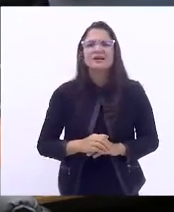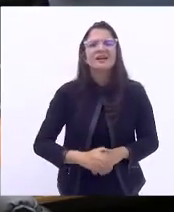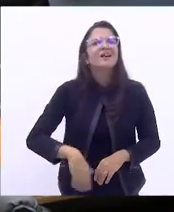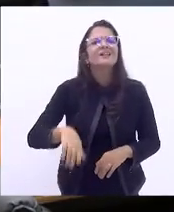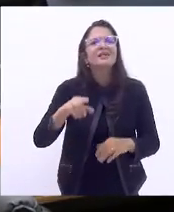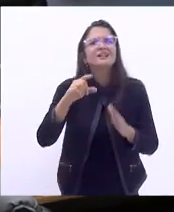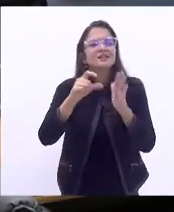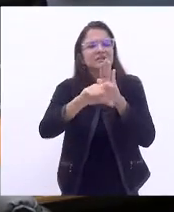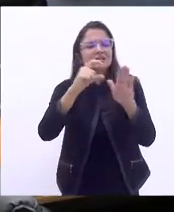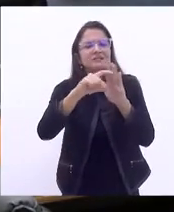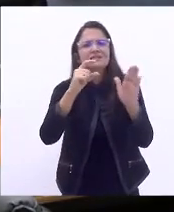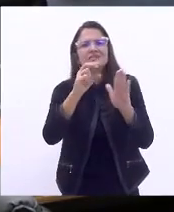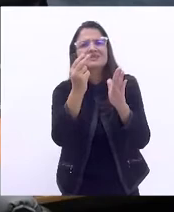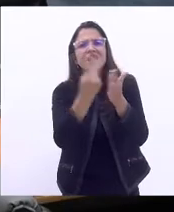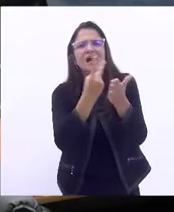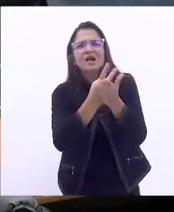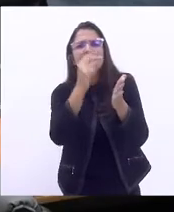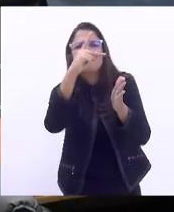PCCCS.